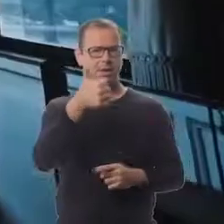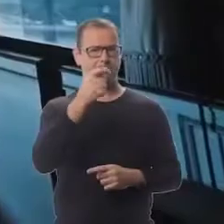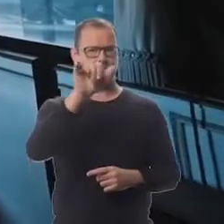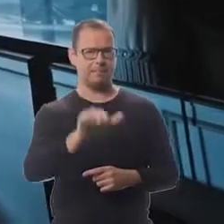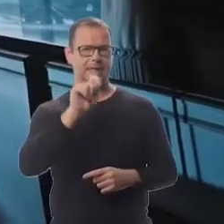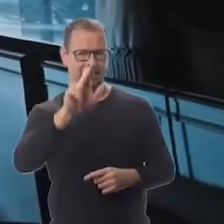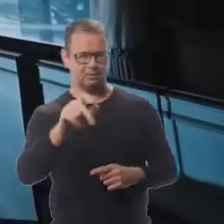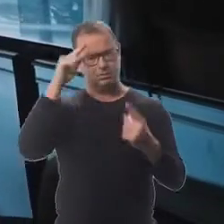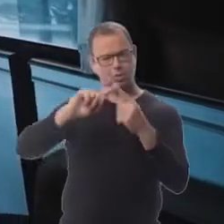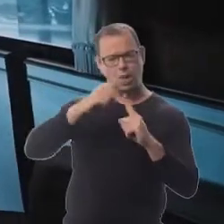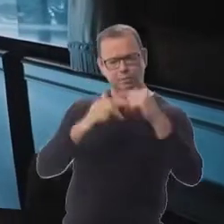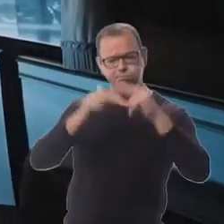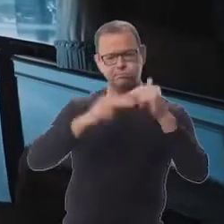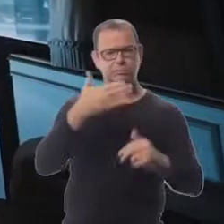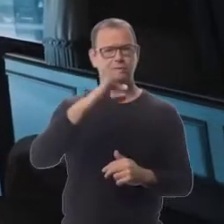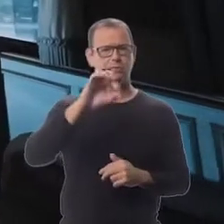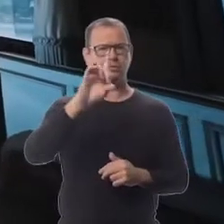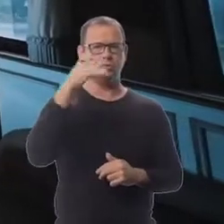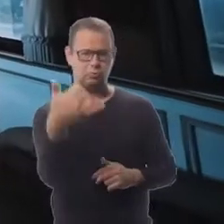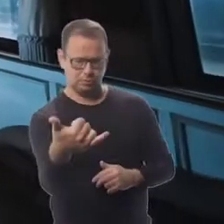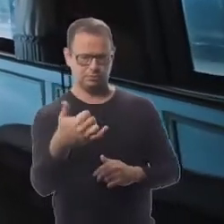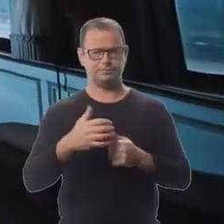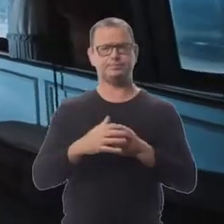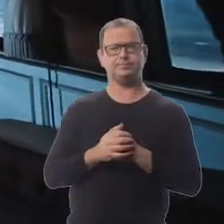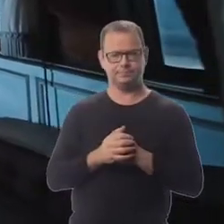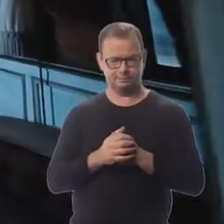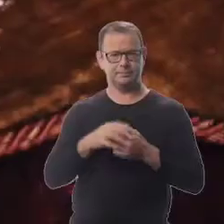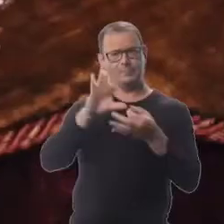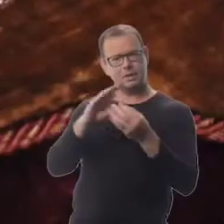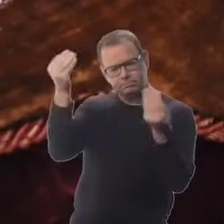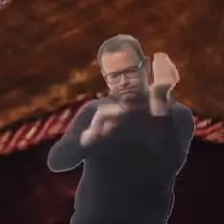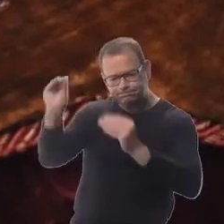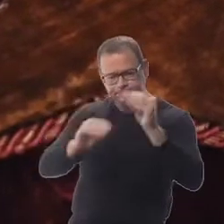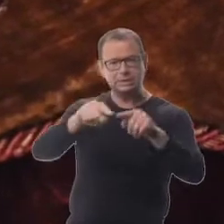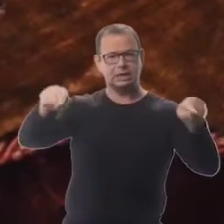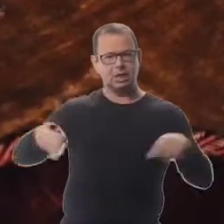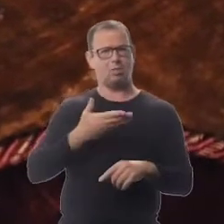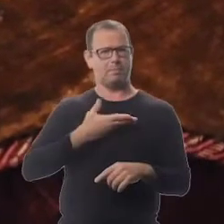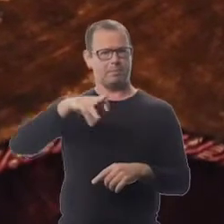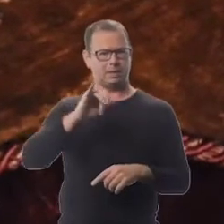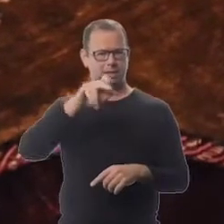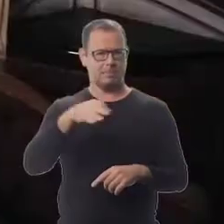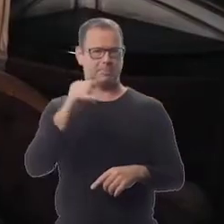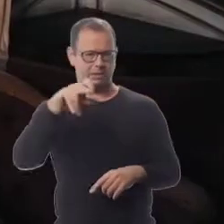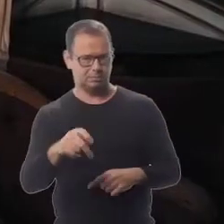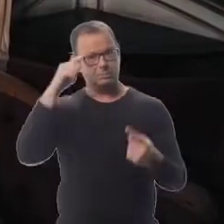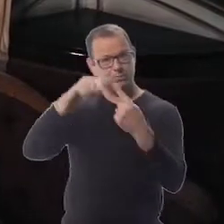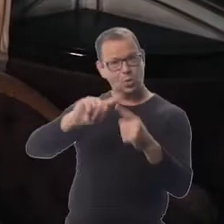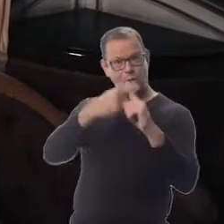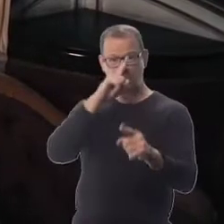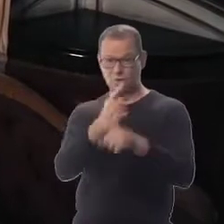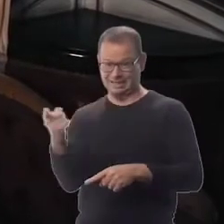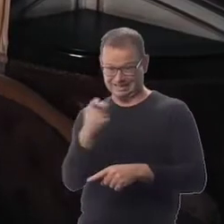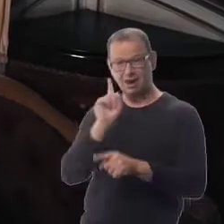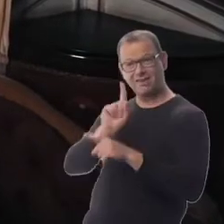foi concluída em 1862 para a atração do Salão Maria Pia. Nesse mesmo ano, a locomotiva foi exibida na